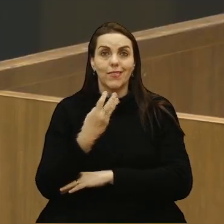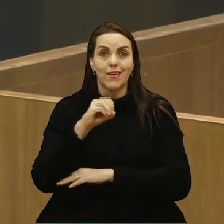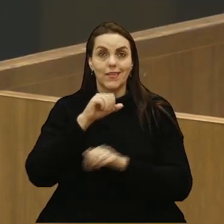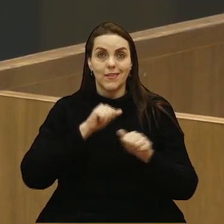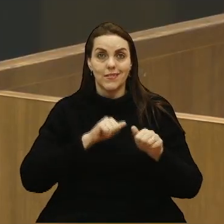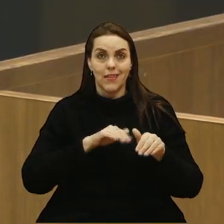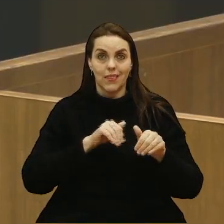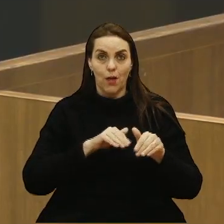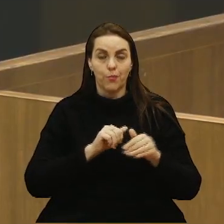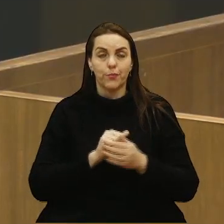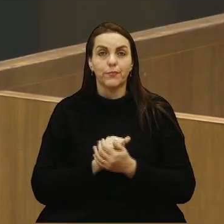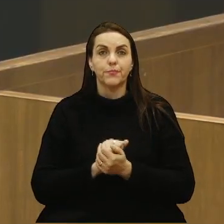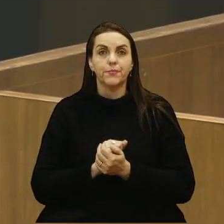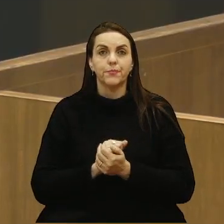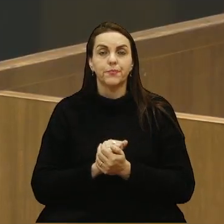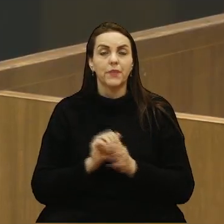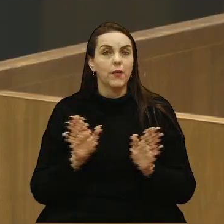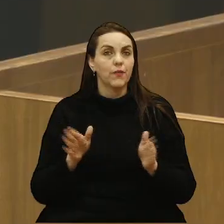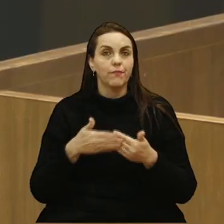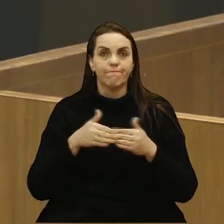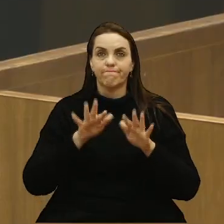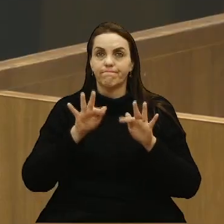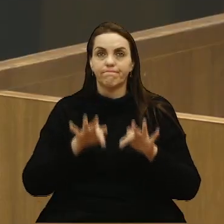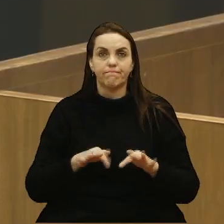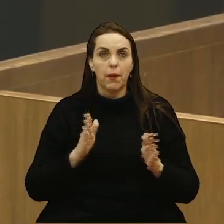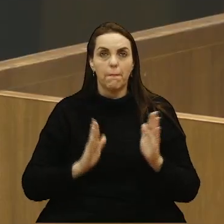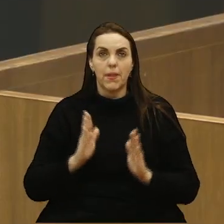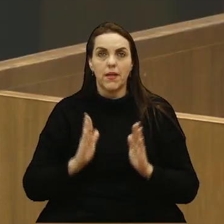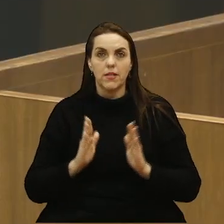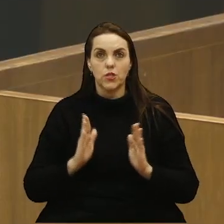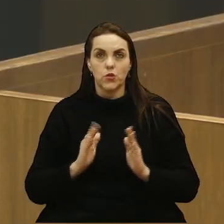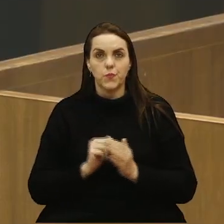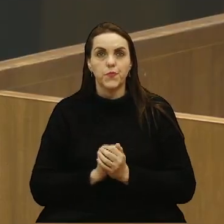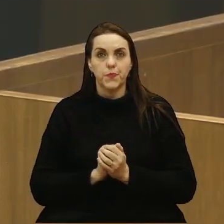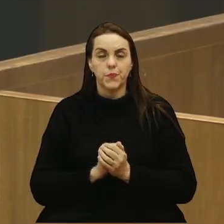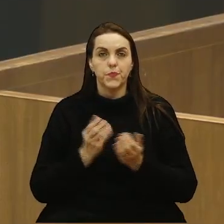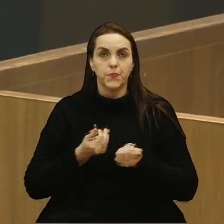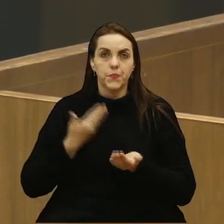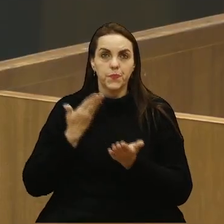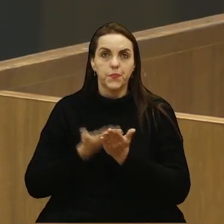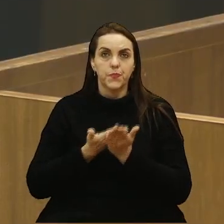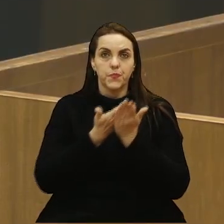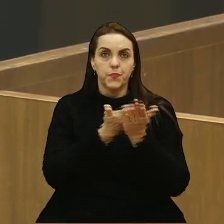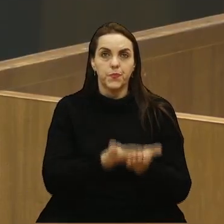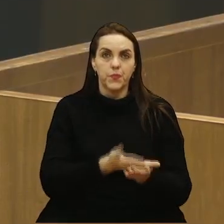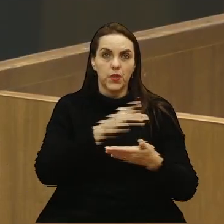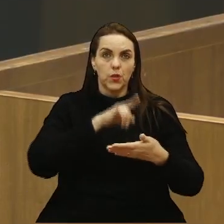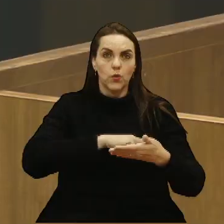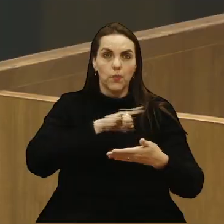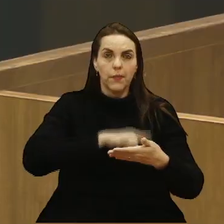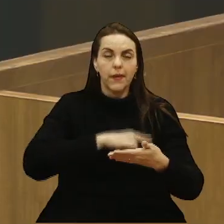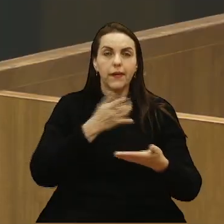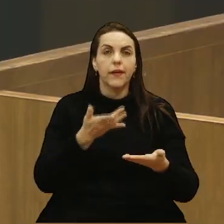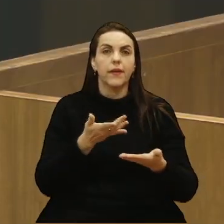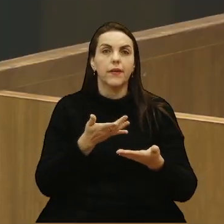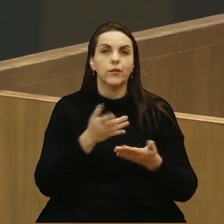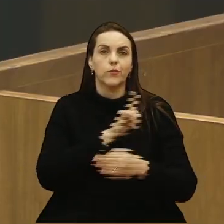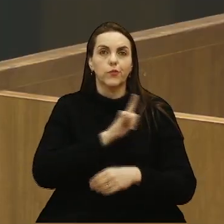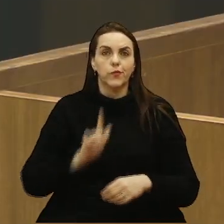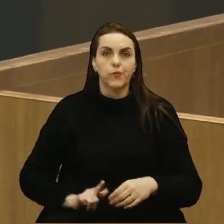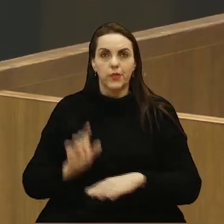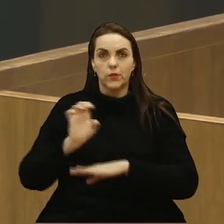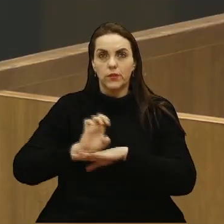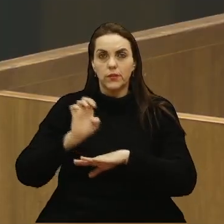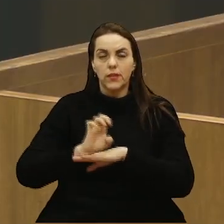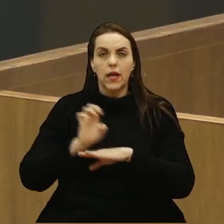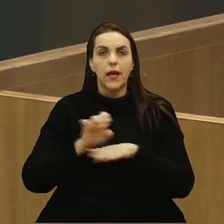setembro encerra o prazo para encaminhar os documentos do governo do estado,